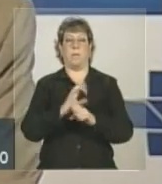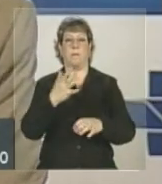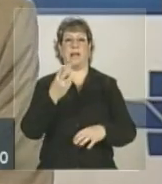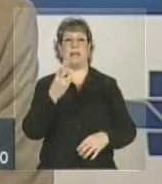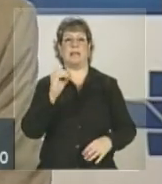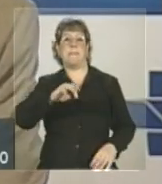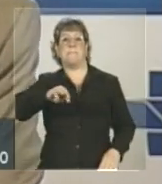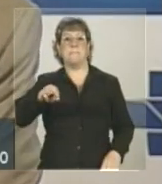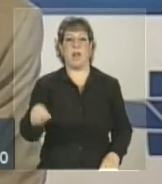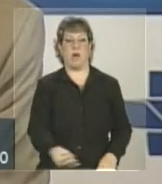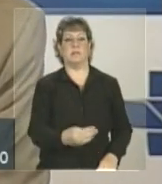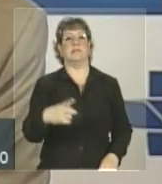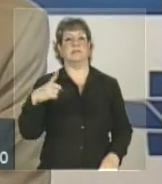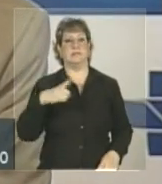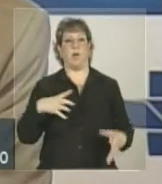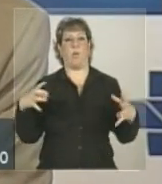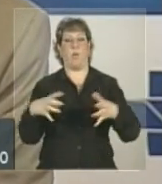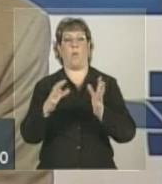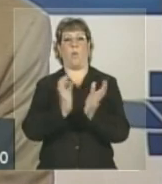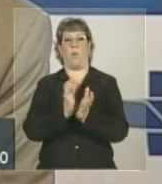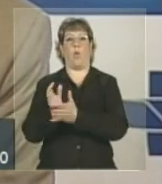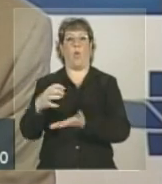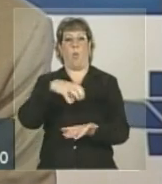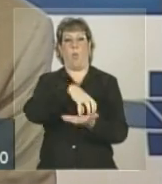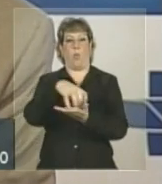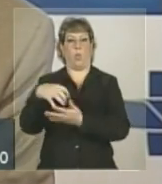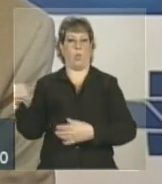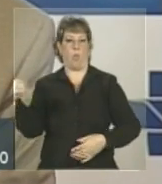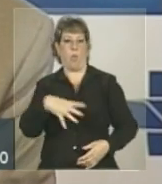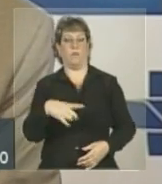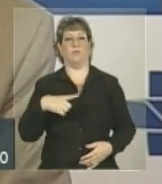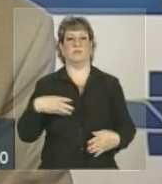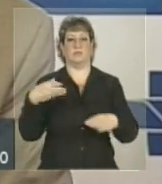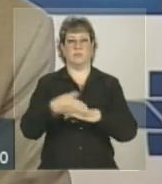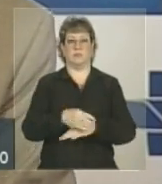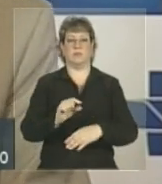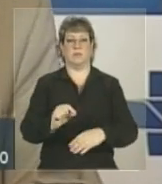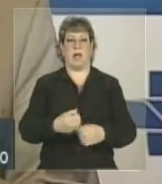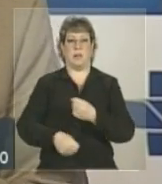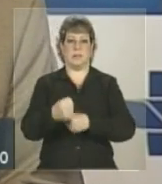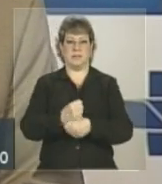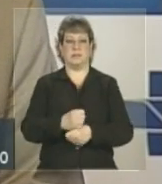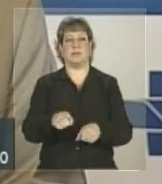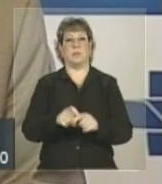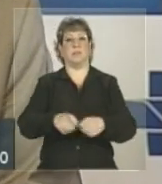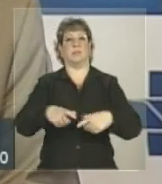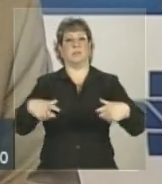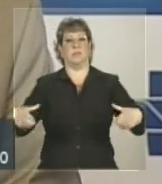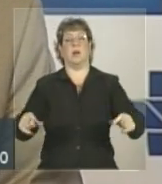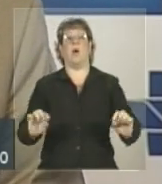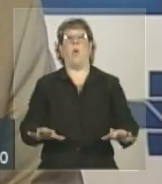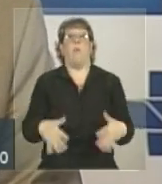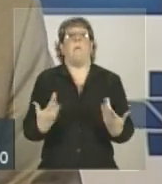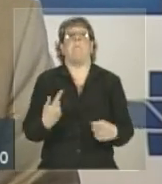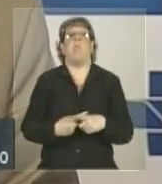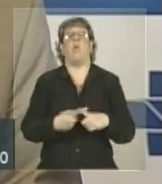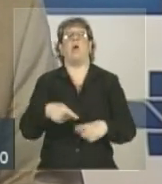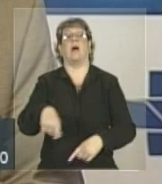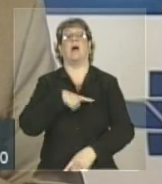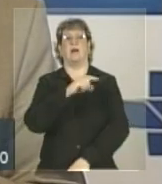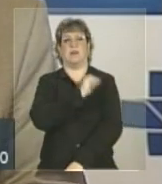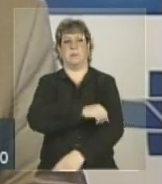a consolidação de novos grupos que foram introduzidos ano passado e alguma ampliação. Qual é o objetivo da vacina?